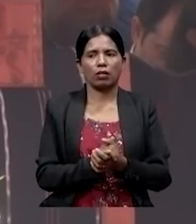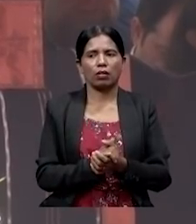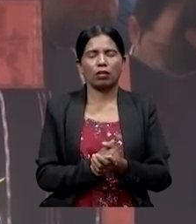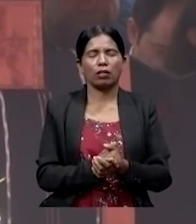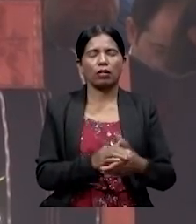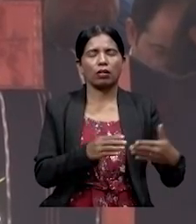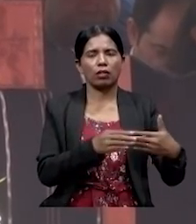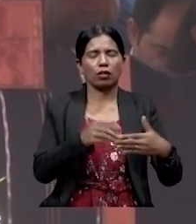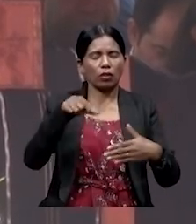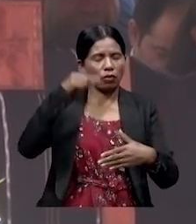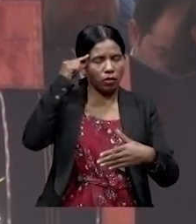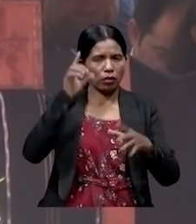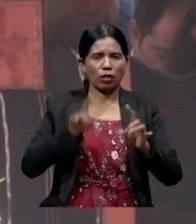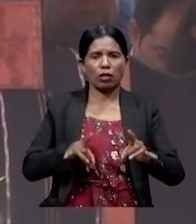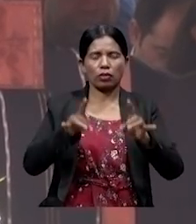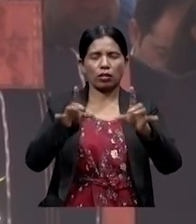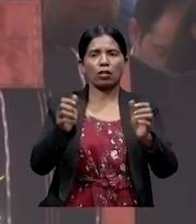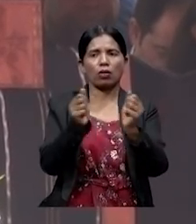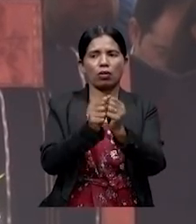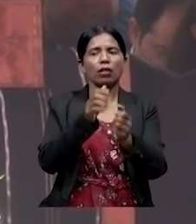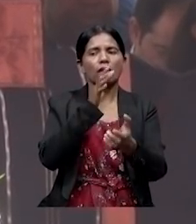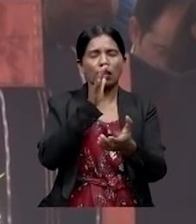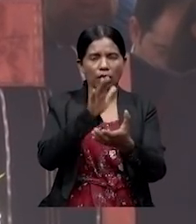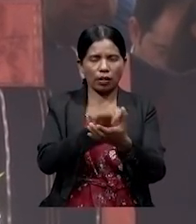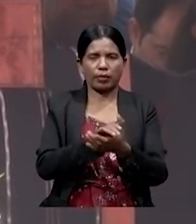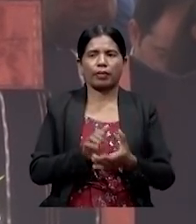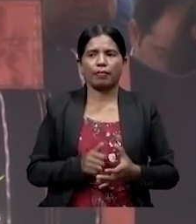governador-geral Austrália, a senhora,